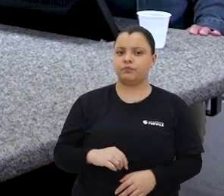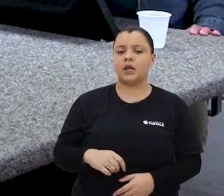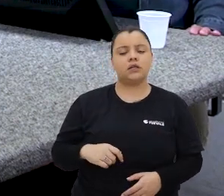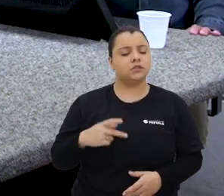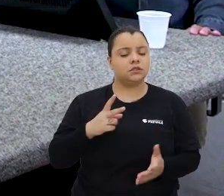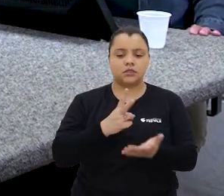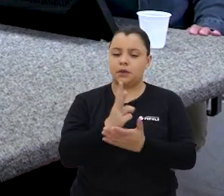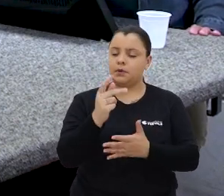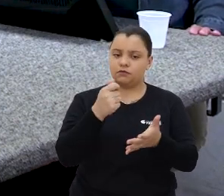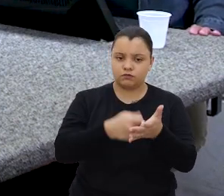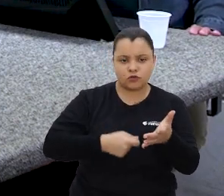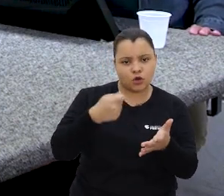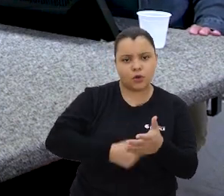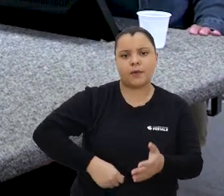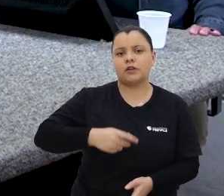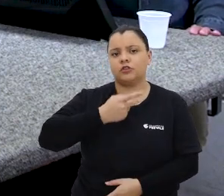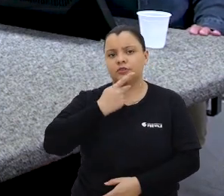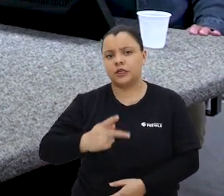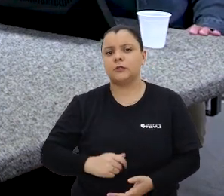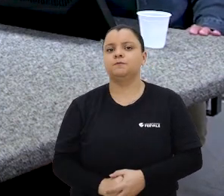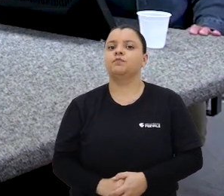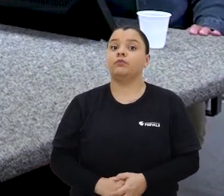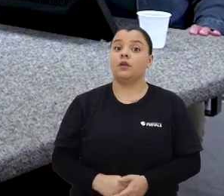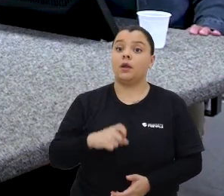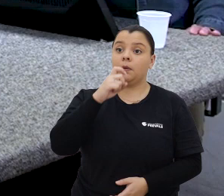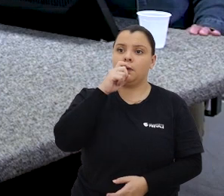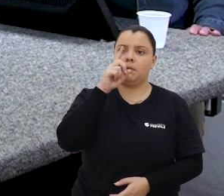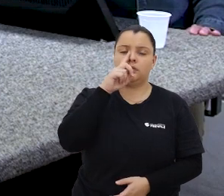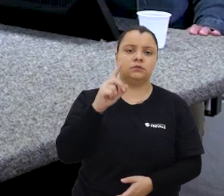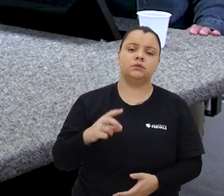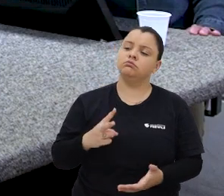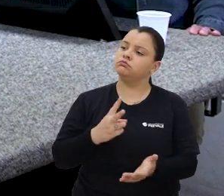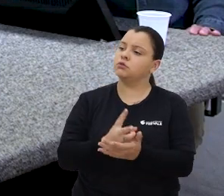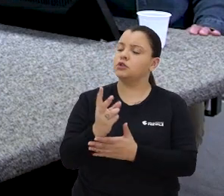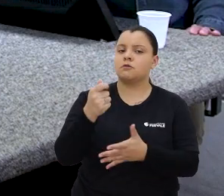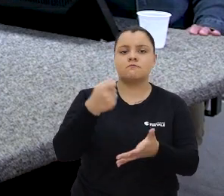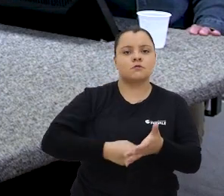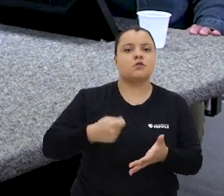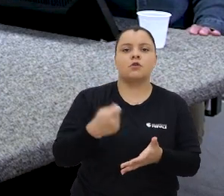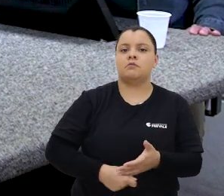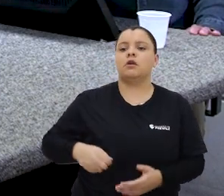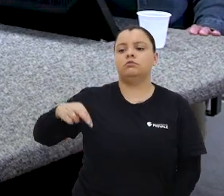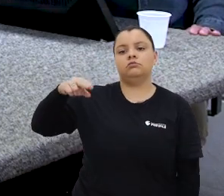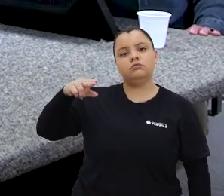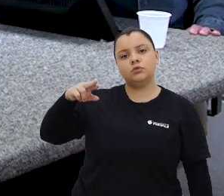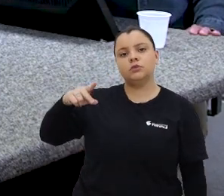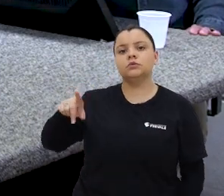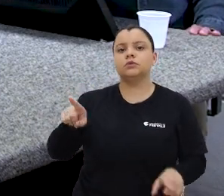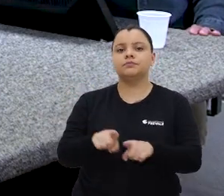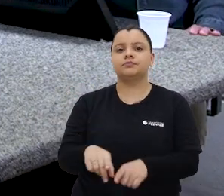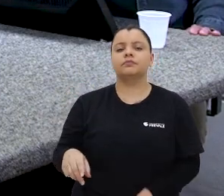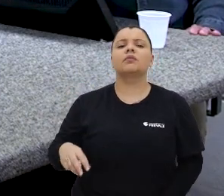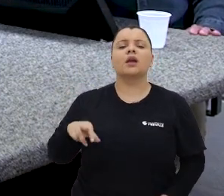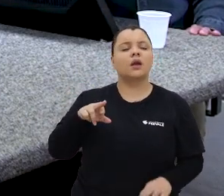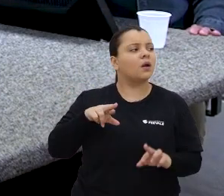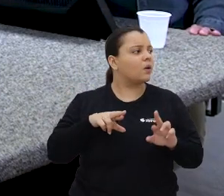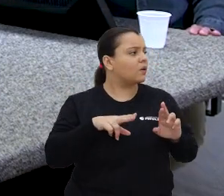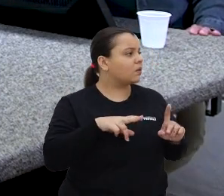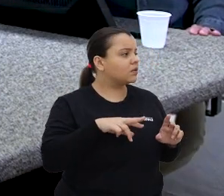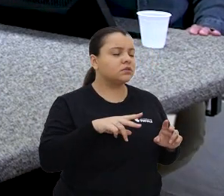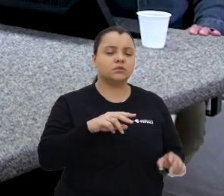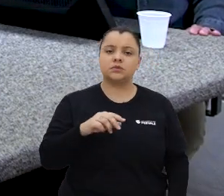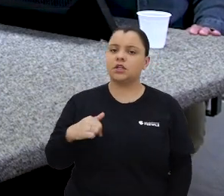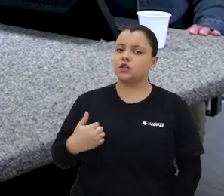que me fortaleceu bastante, né? Os meus pais sempre cobraram, tanto de mim como dos meus irmãos, para que a gente tivesse... Quantos irmãos são, Márcio?